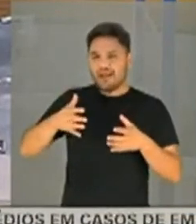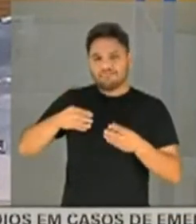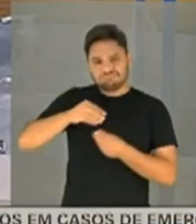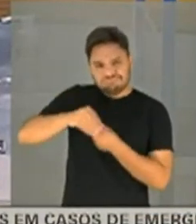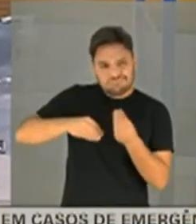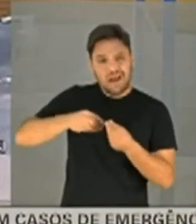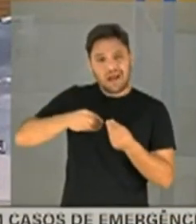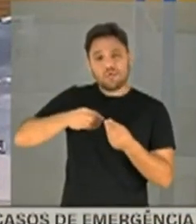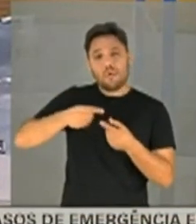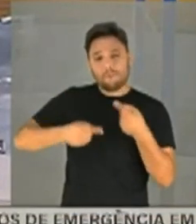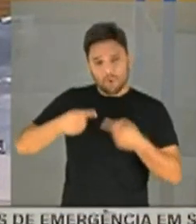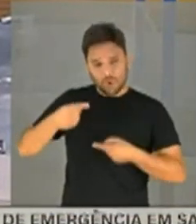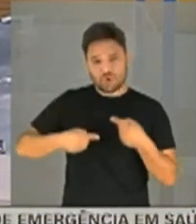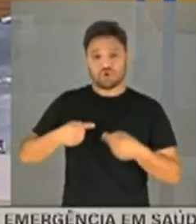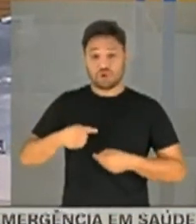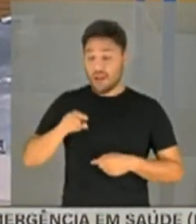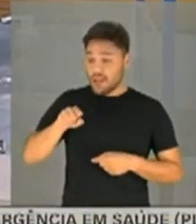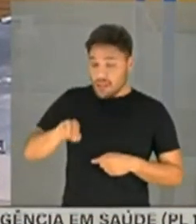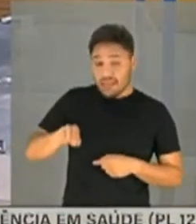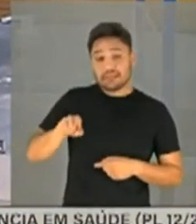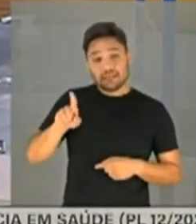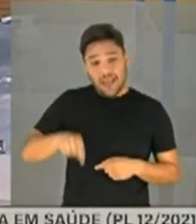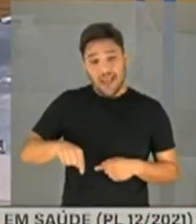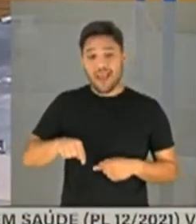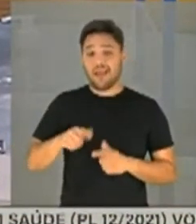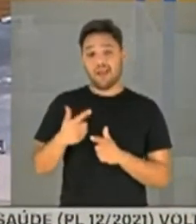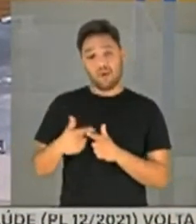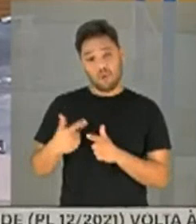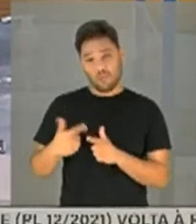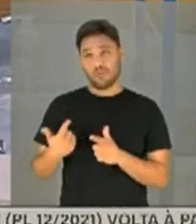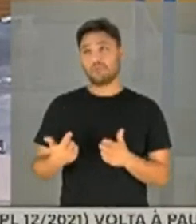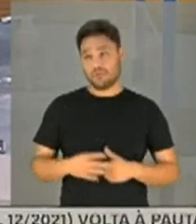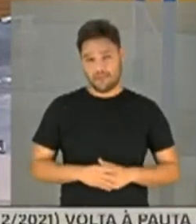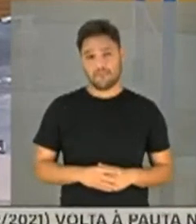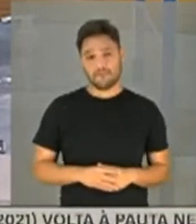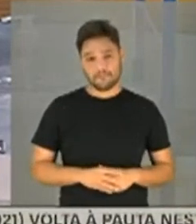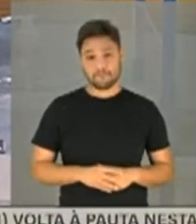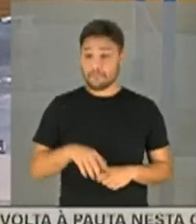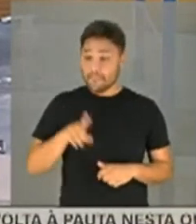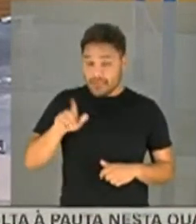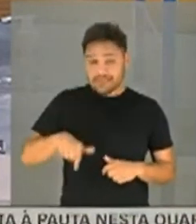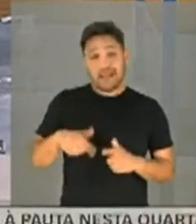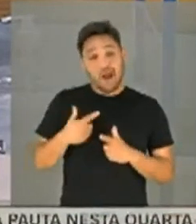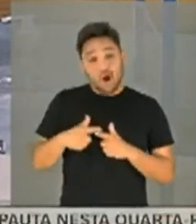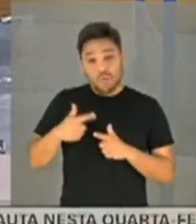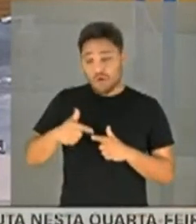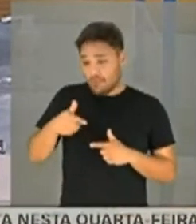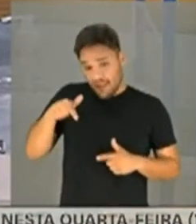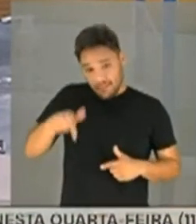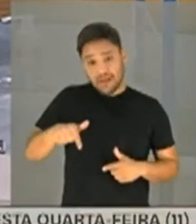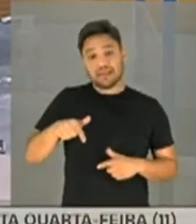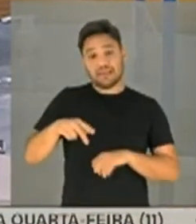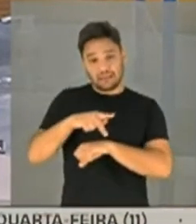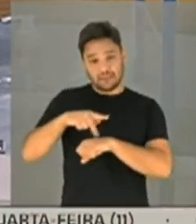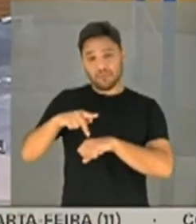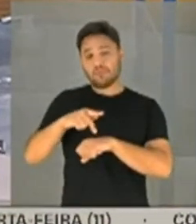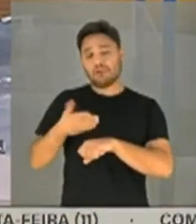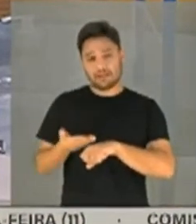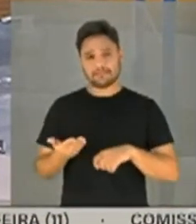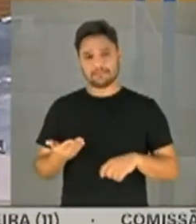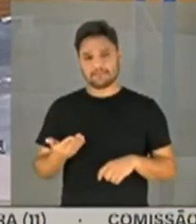politizado. Esse foi o grande problema, é o grande problema do país,